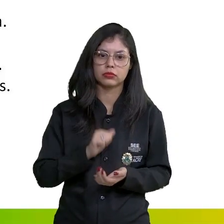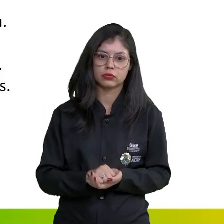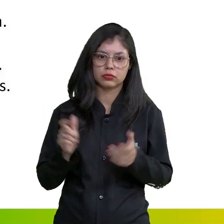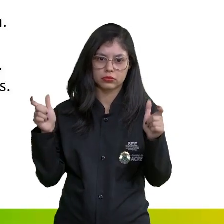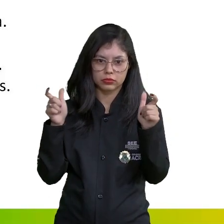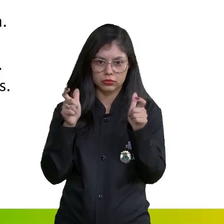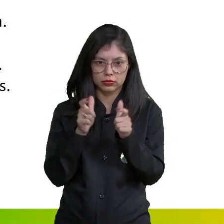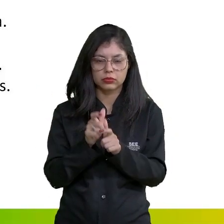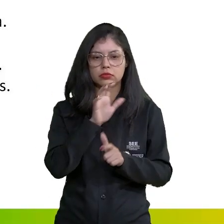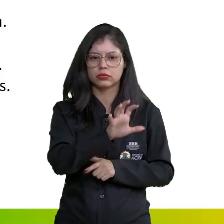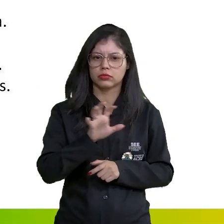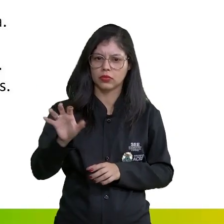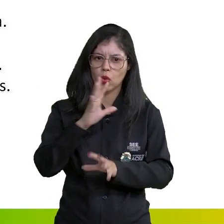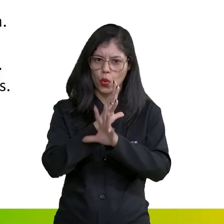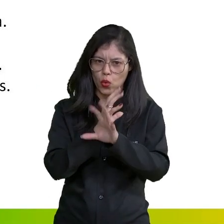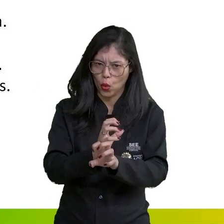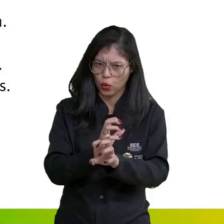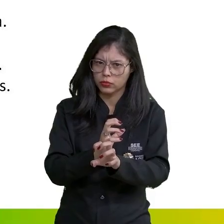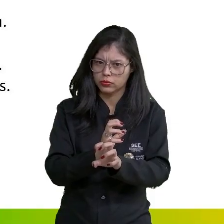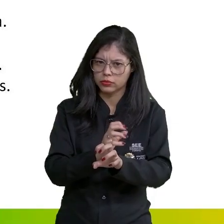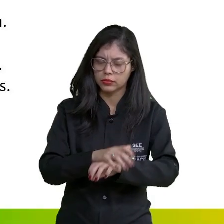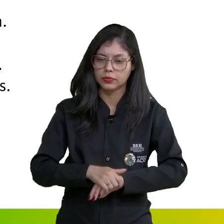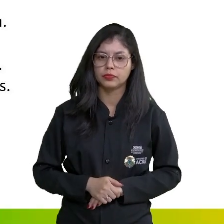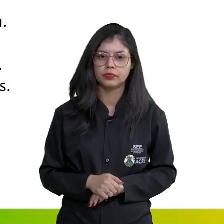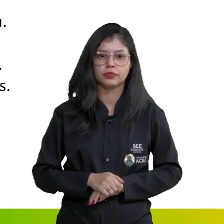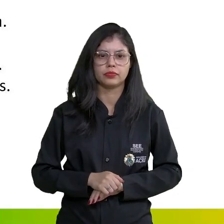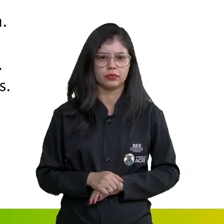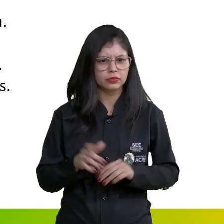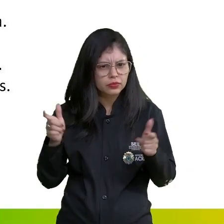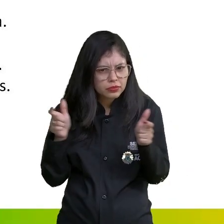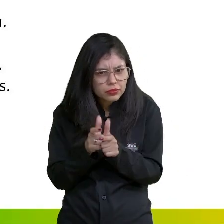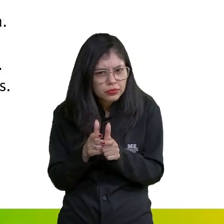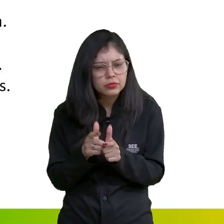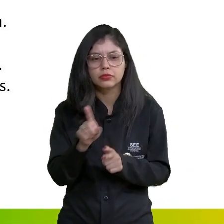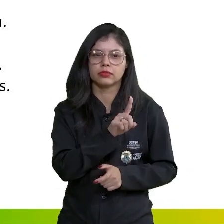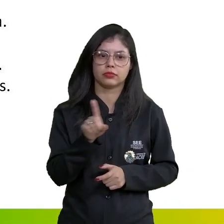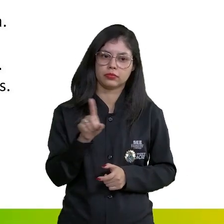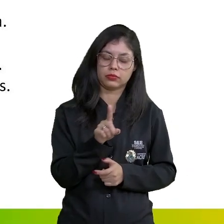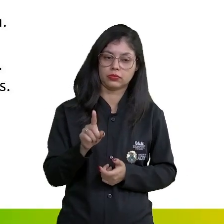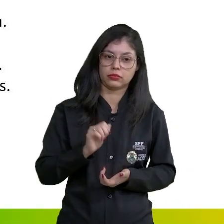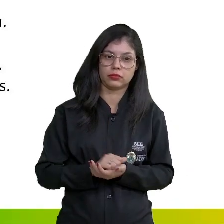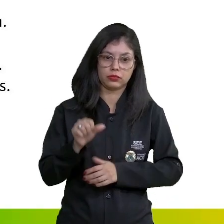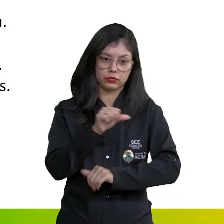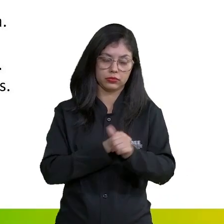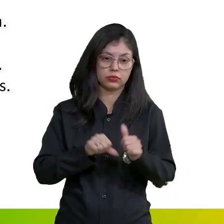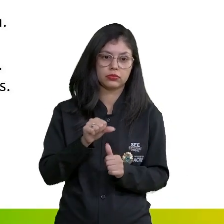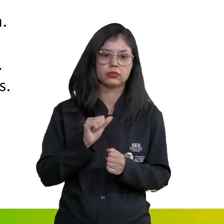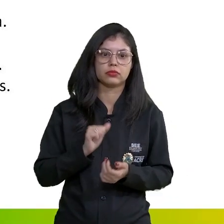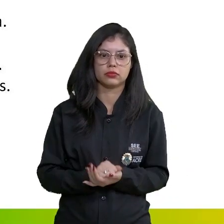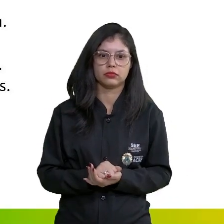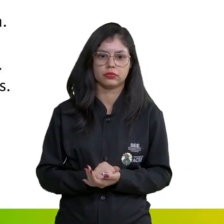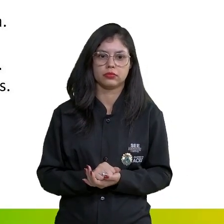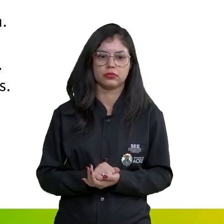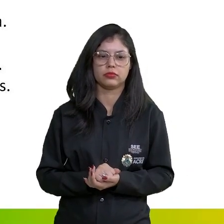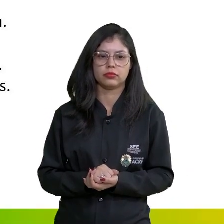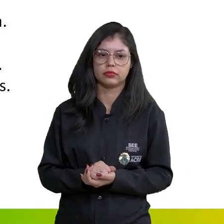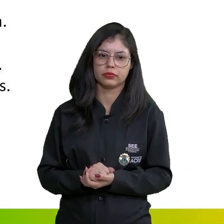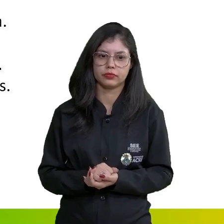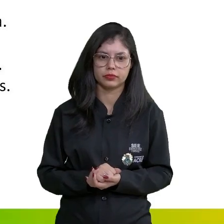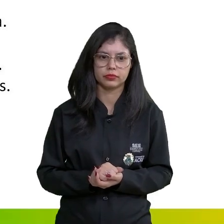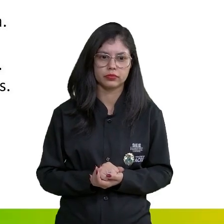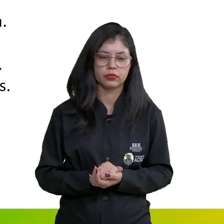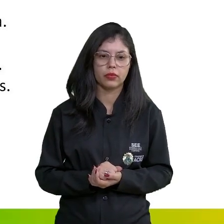temperaturas médias e redução das regiões desérticas. Redução das... Não, pelo contrário, temos aí secas prolongadas, não é